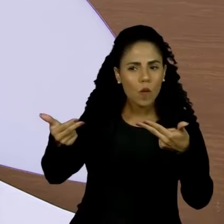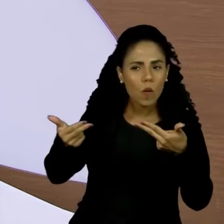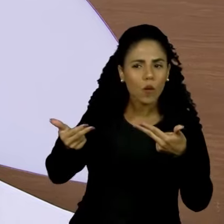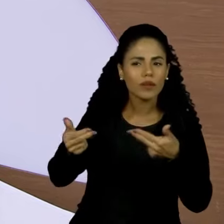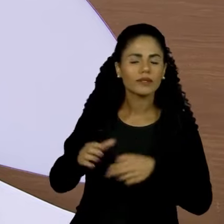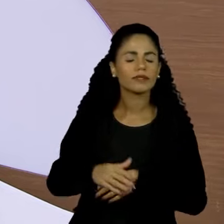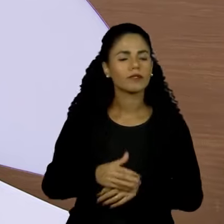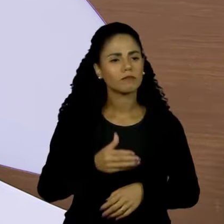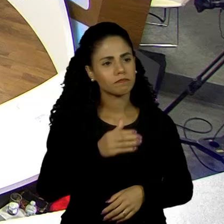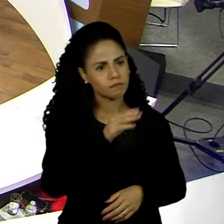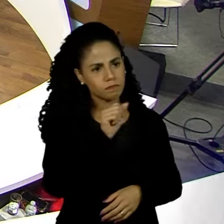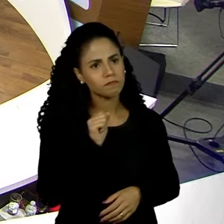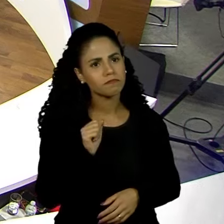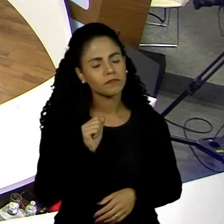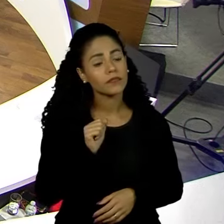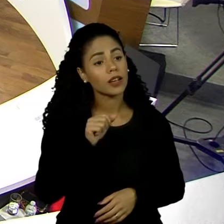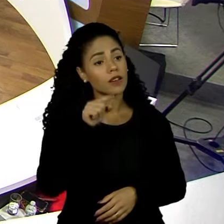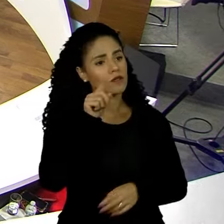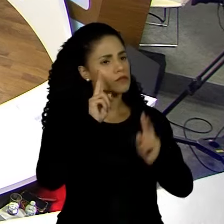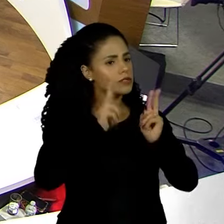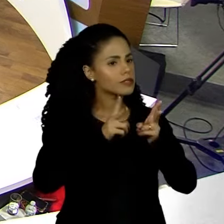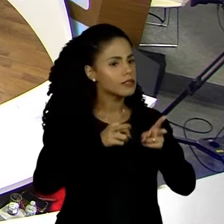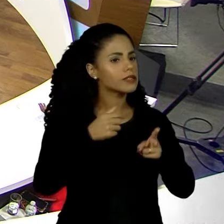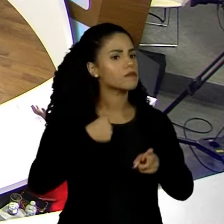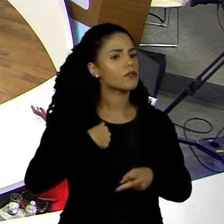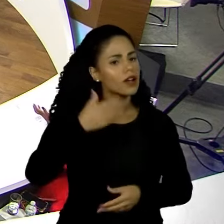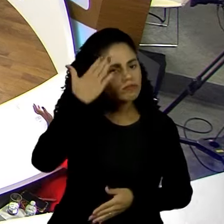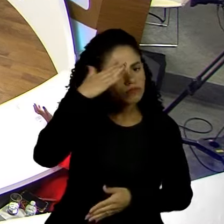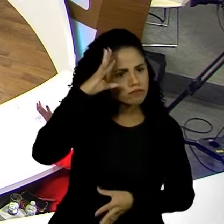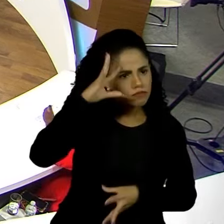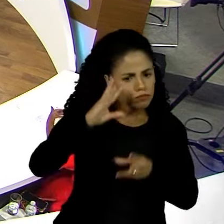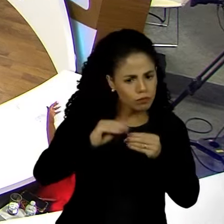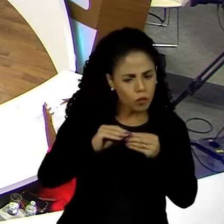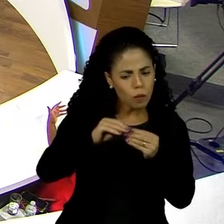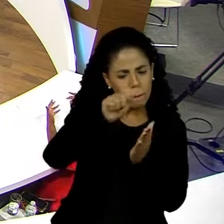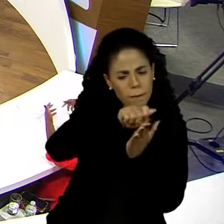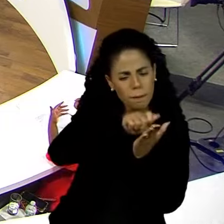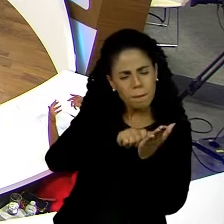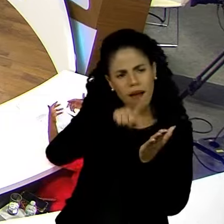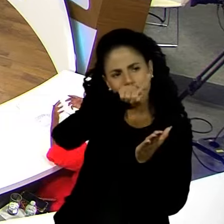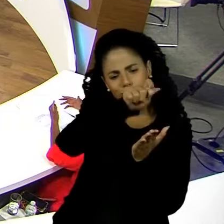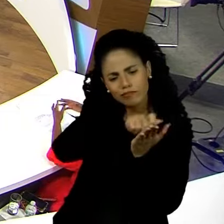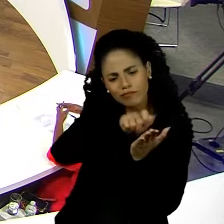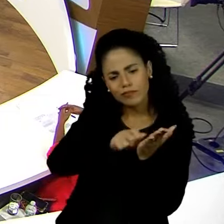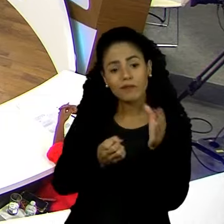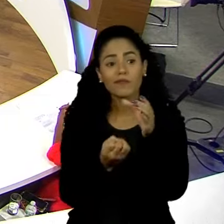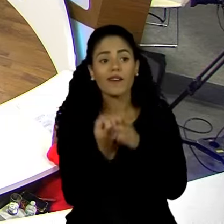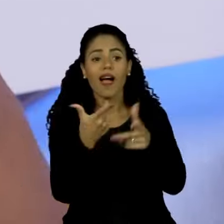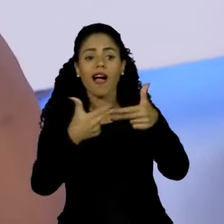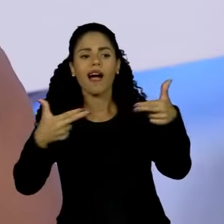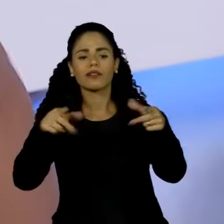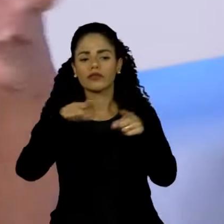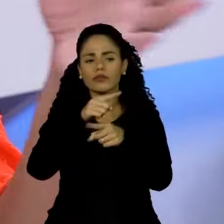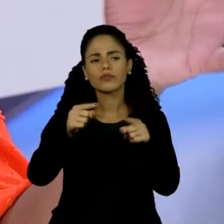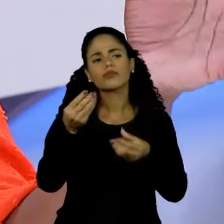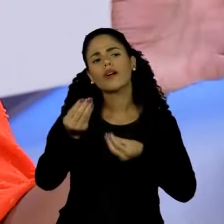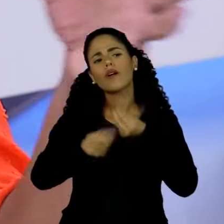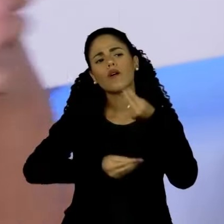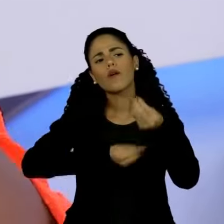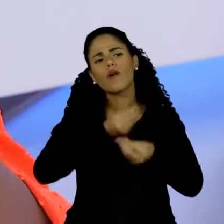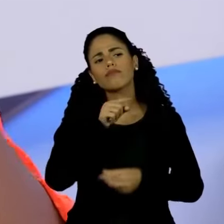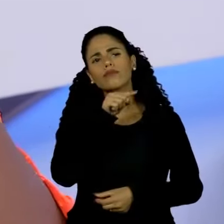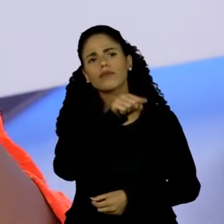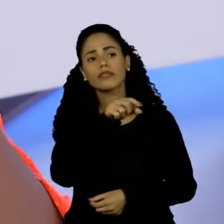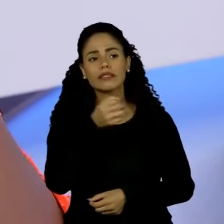Alaide, você sempre se diz mais intérprete do que compositora, mas você compôs várias canções. Com